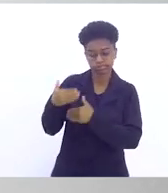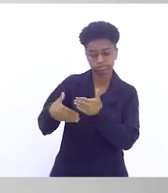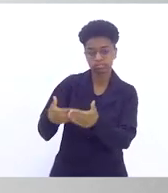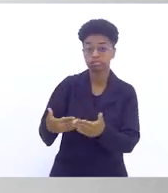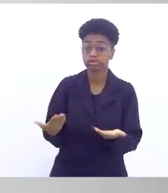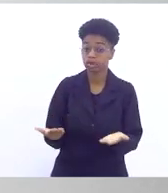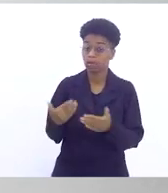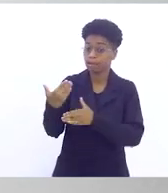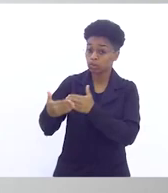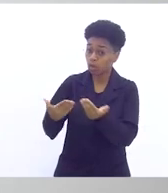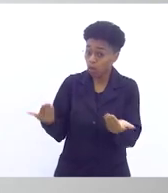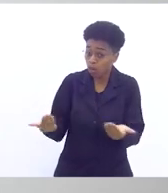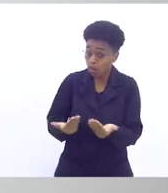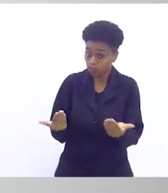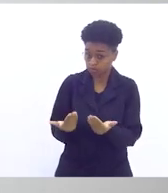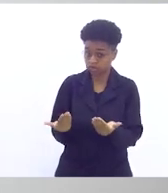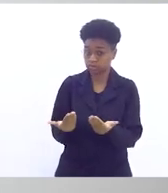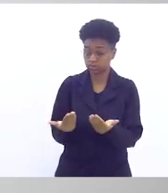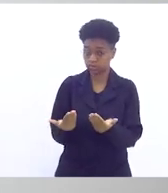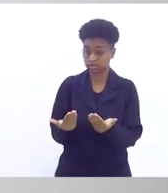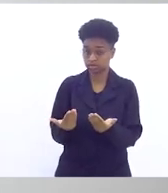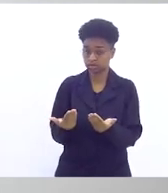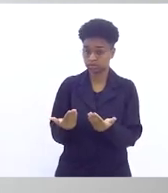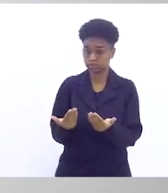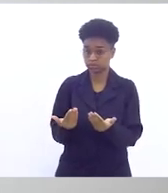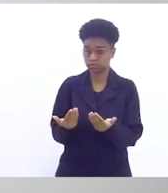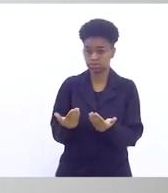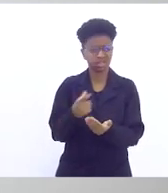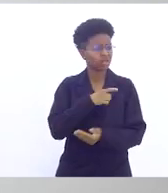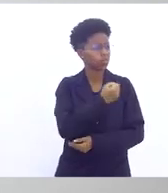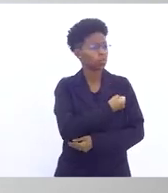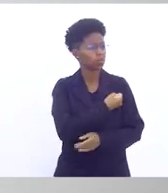processos hoje ele tá